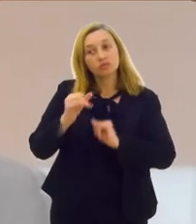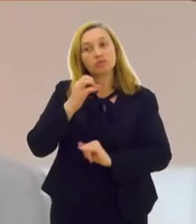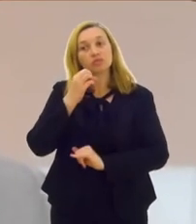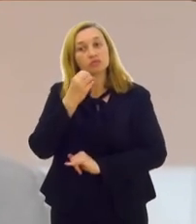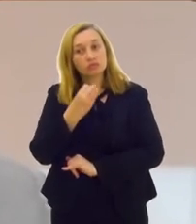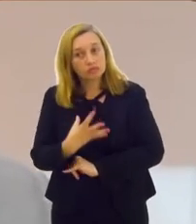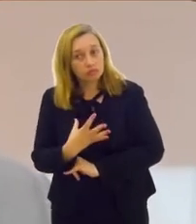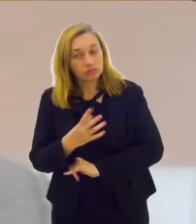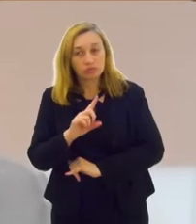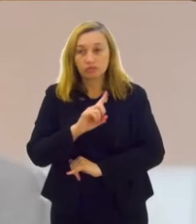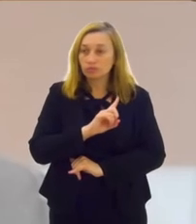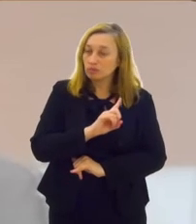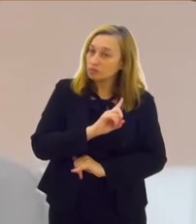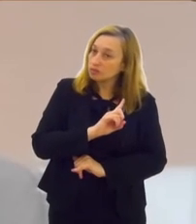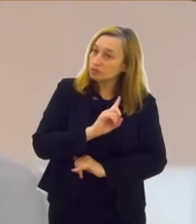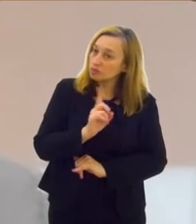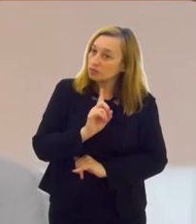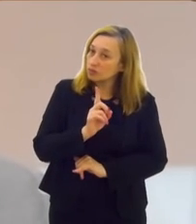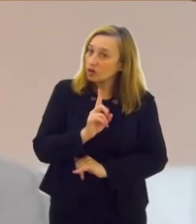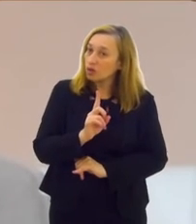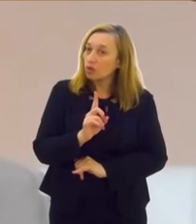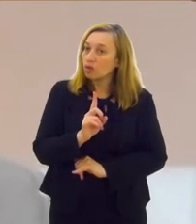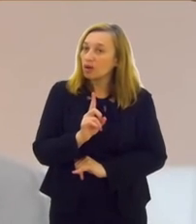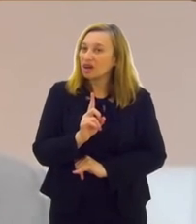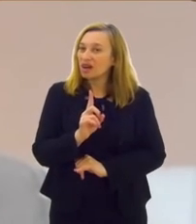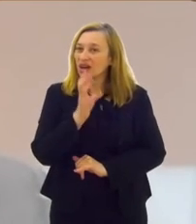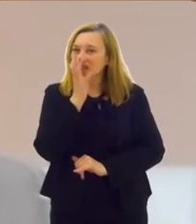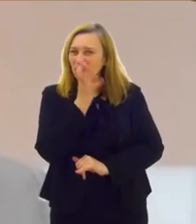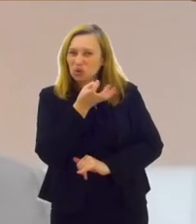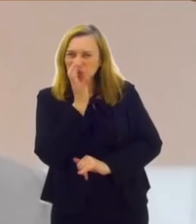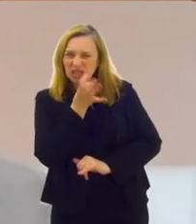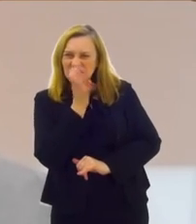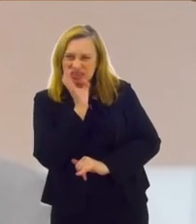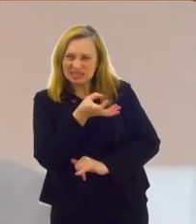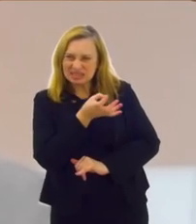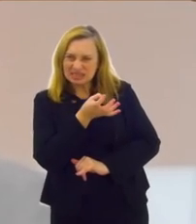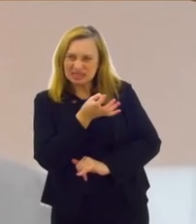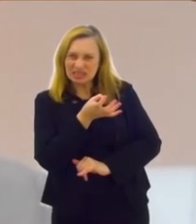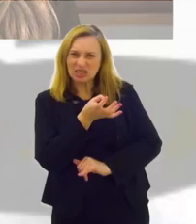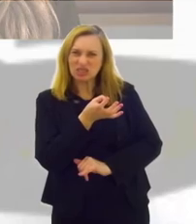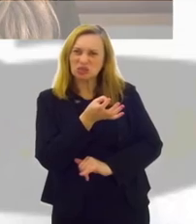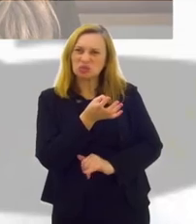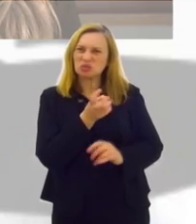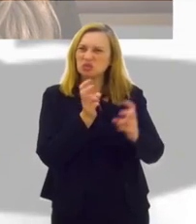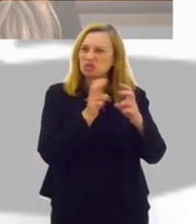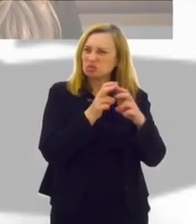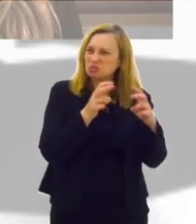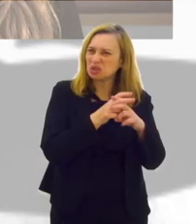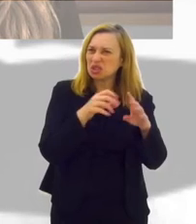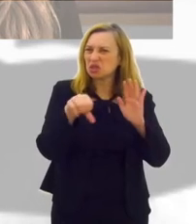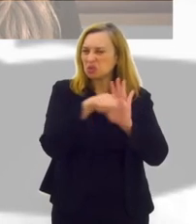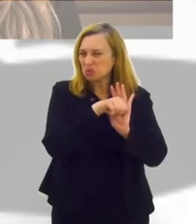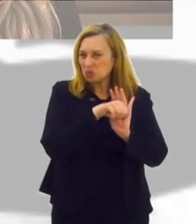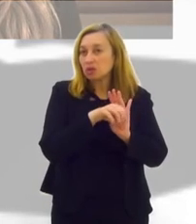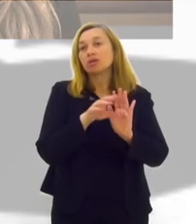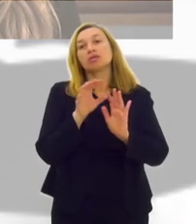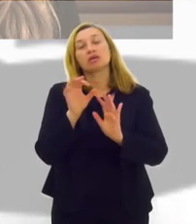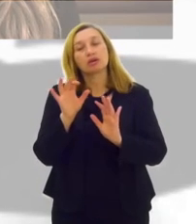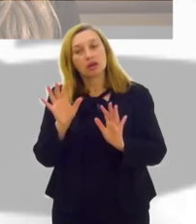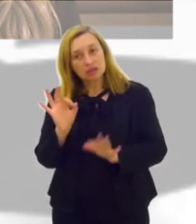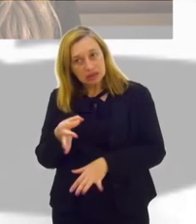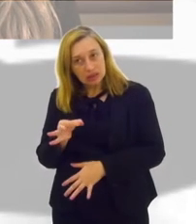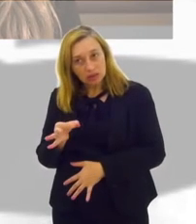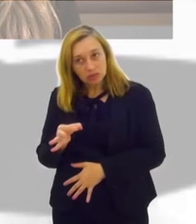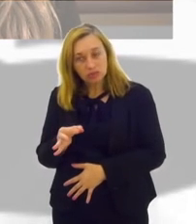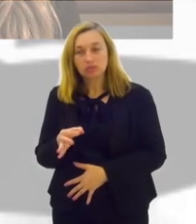positiva, que seja propositiva, e não que seja uma propaganda meramente agressiva, negativa.